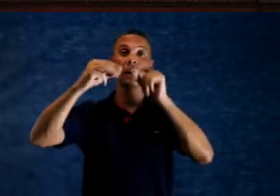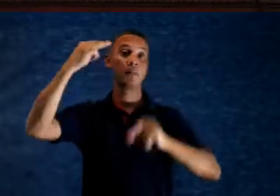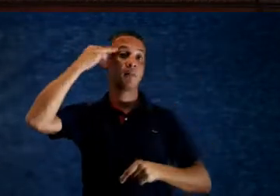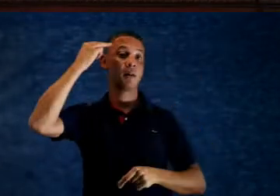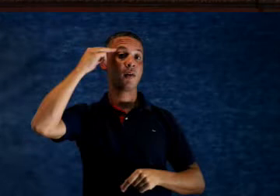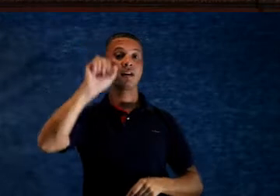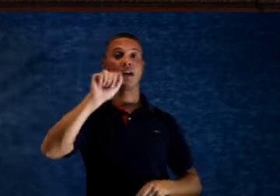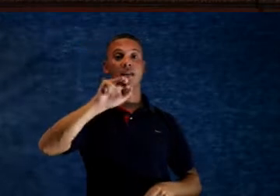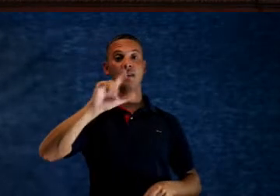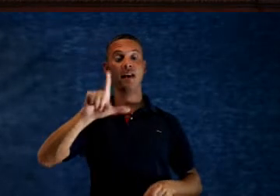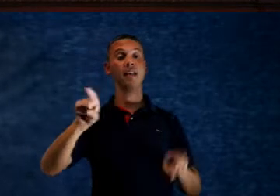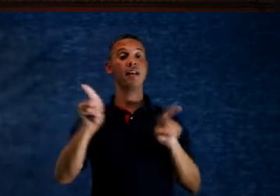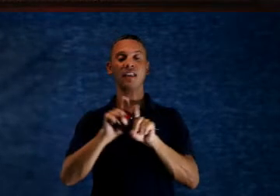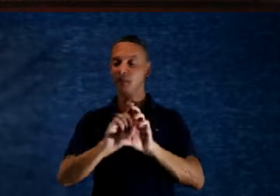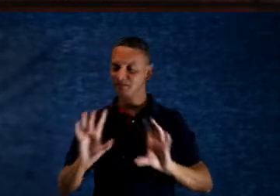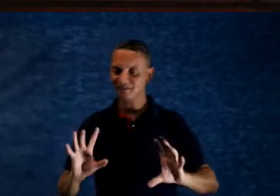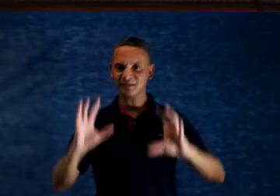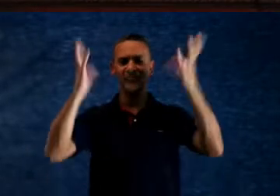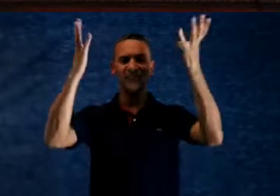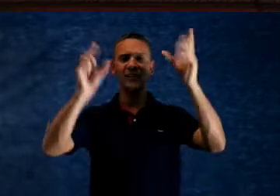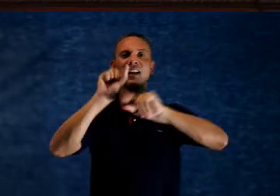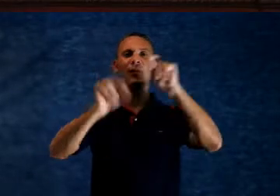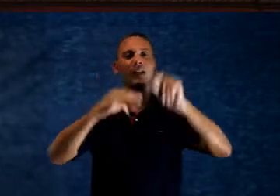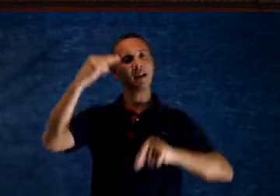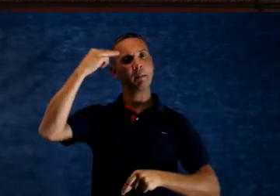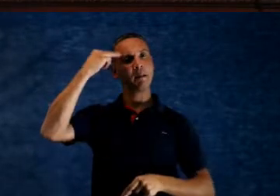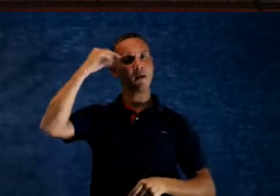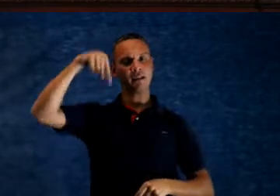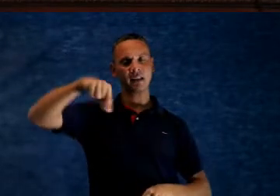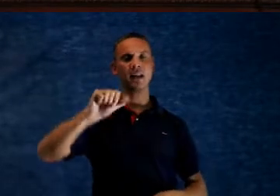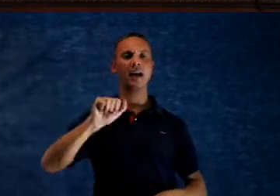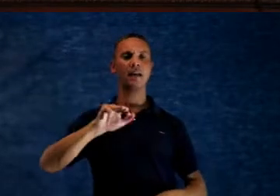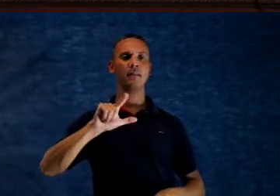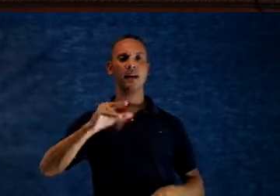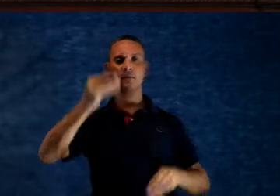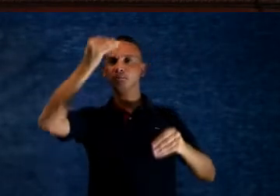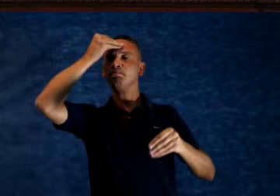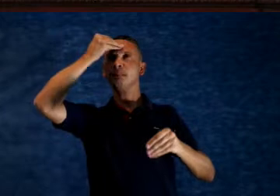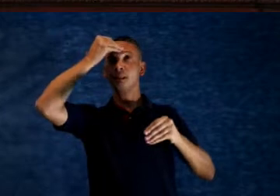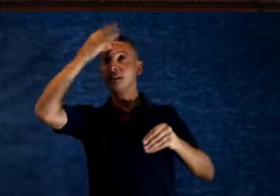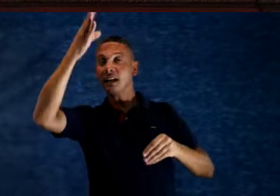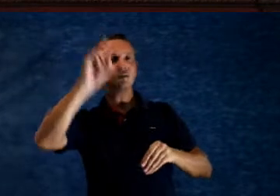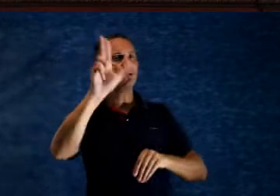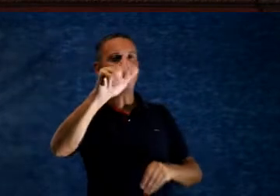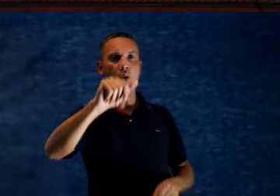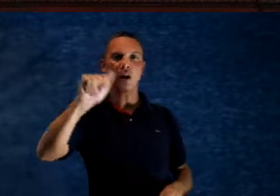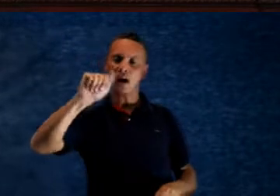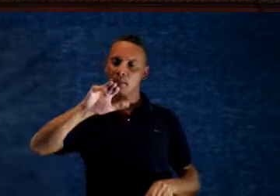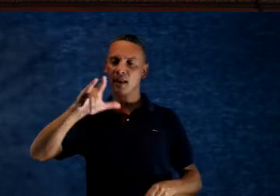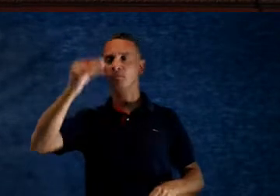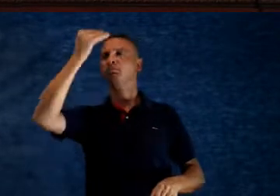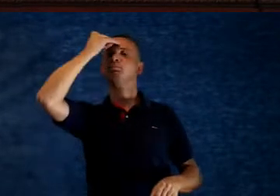casa, mas para a celebração da memória desta casa, porque nada mais importante no Brasil de hoje